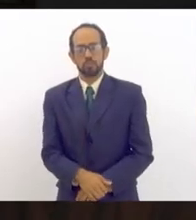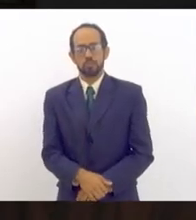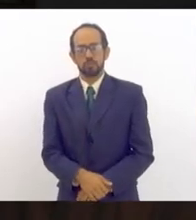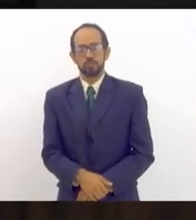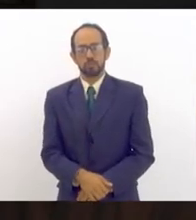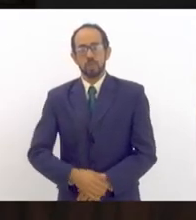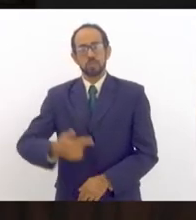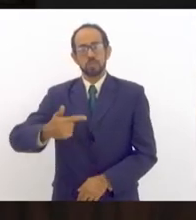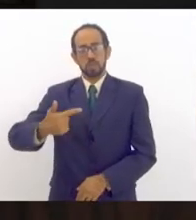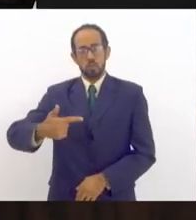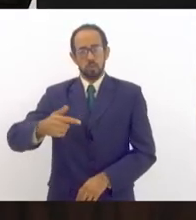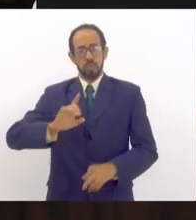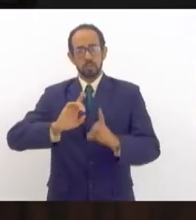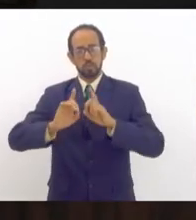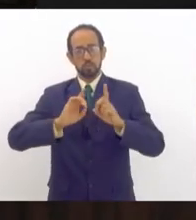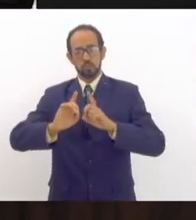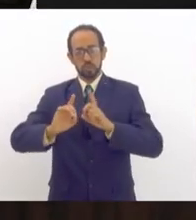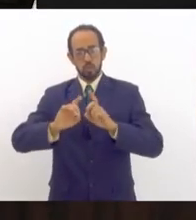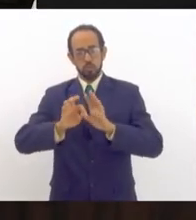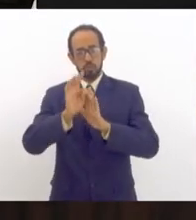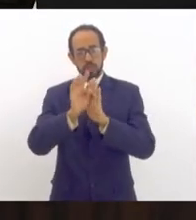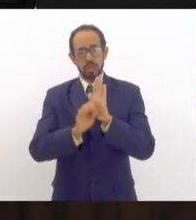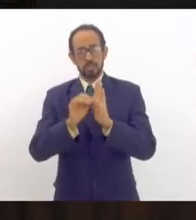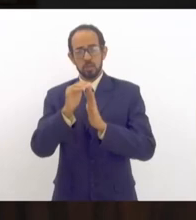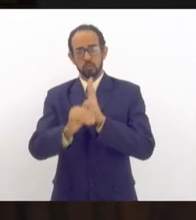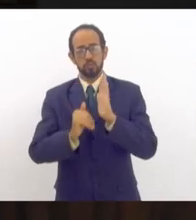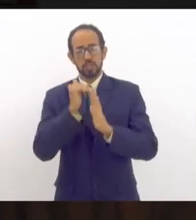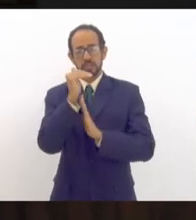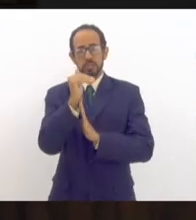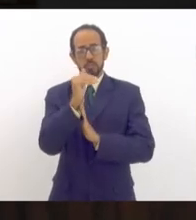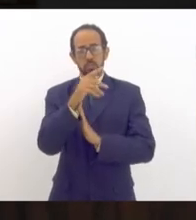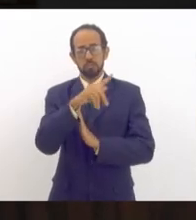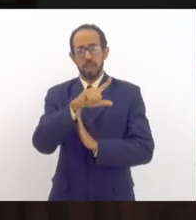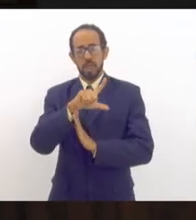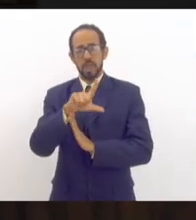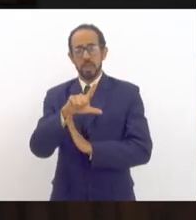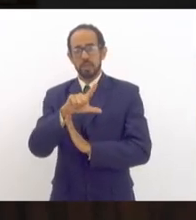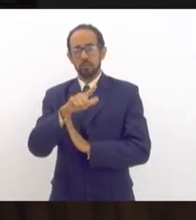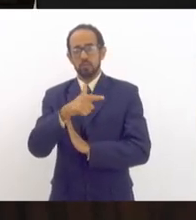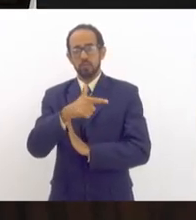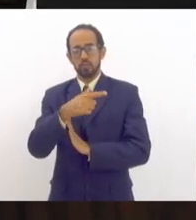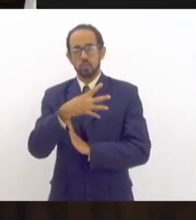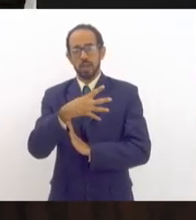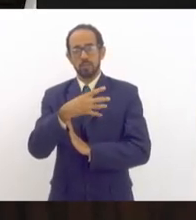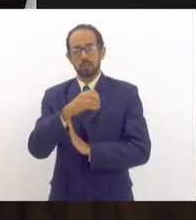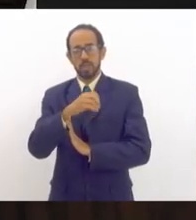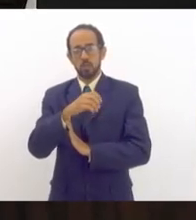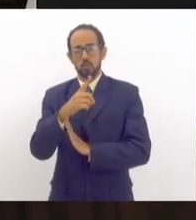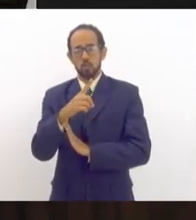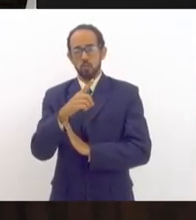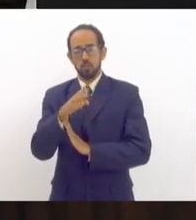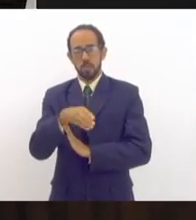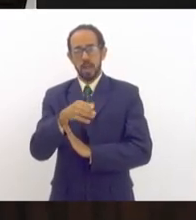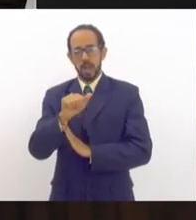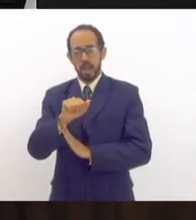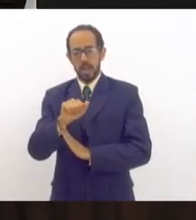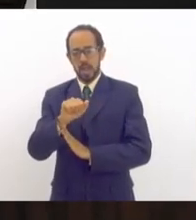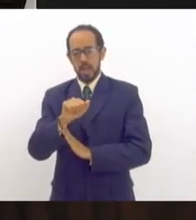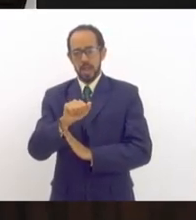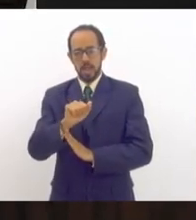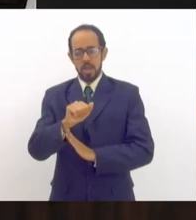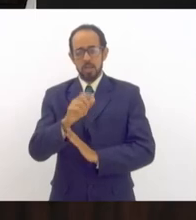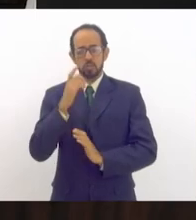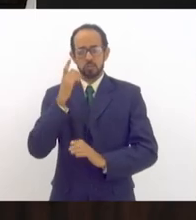em segundo a discussão redação do vencido projeto de lei 2401/a 2017 de autoria do